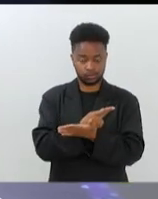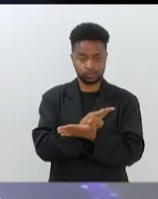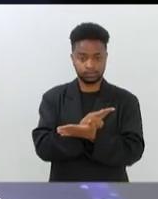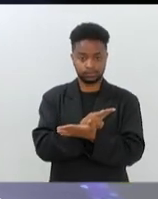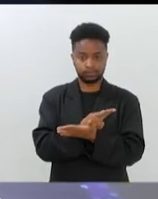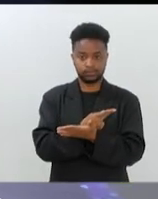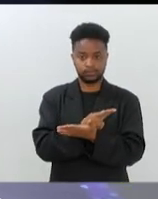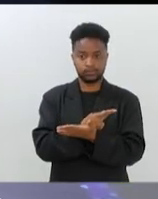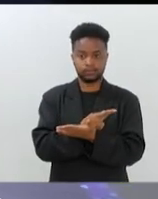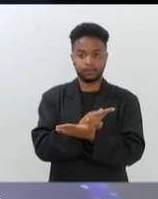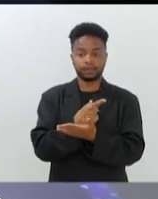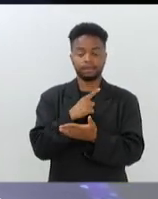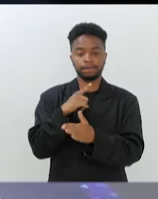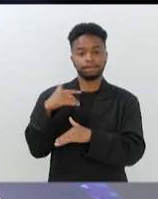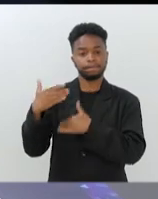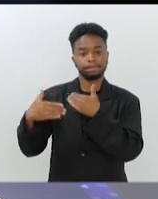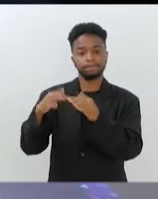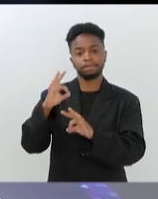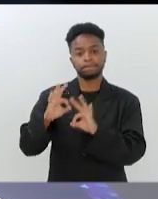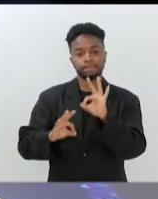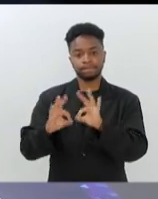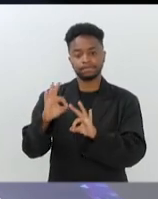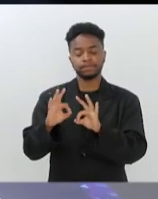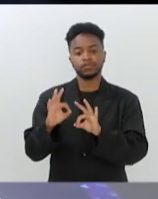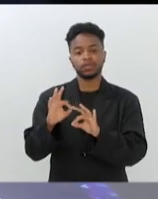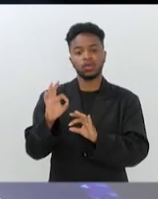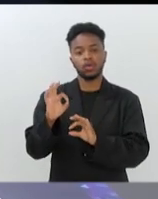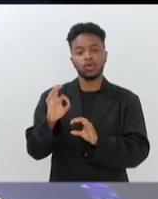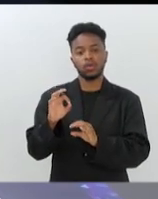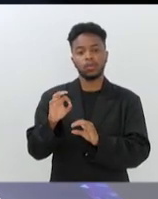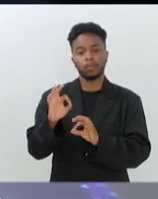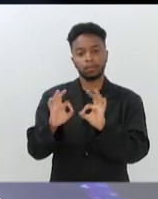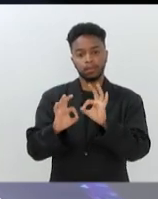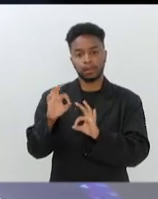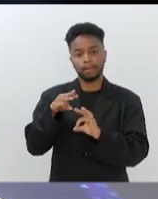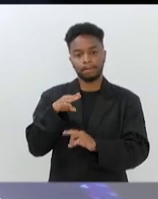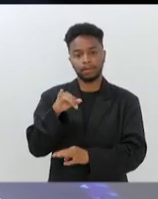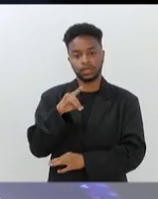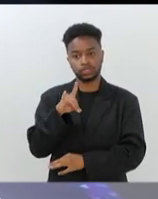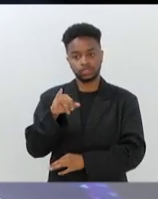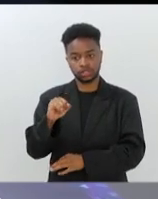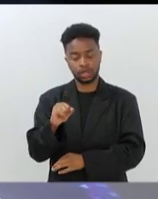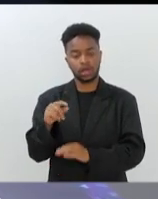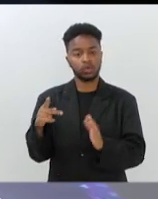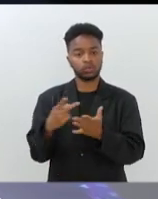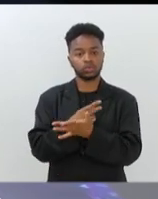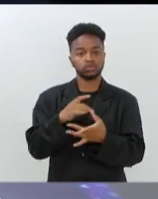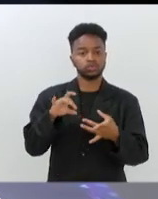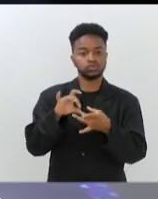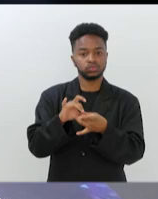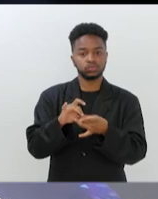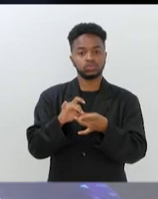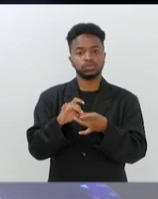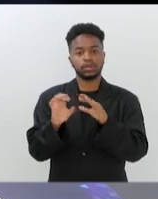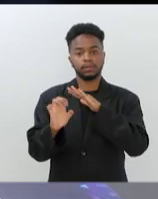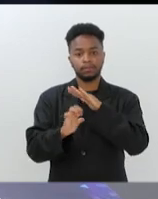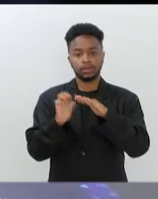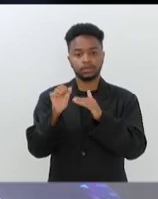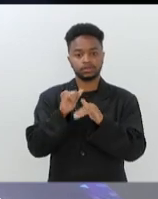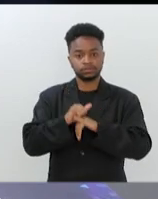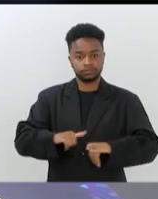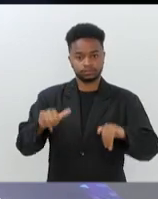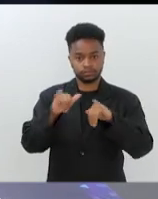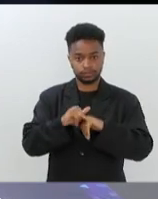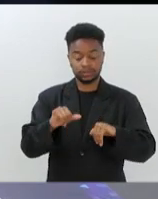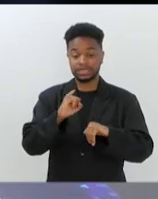a construção inicial dos planos de mídia elas partem pelas agências de Publicidade à medida que são